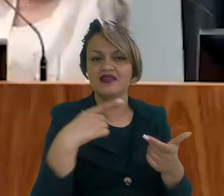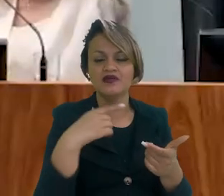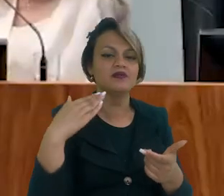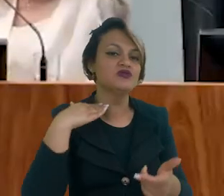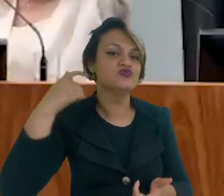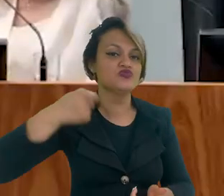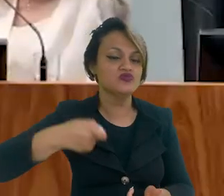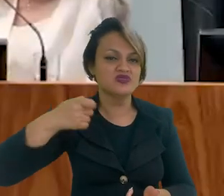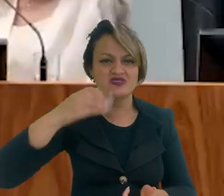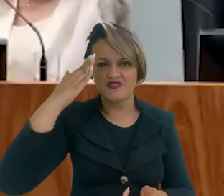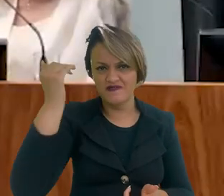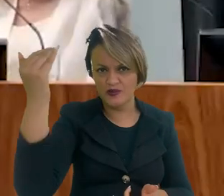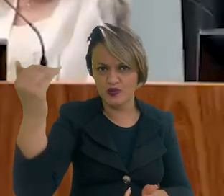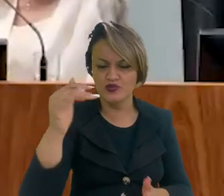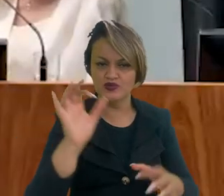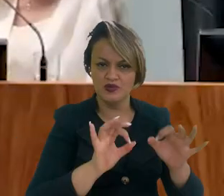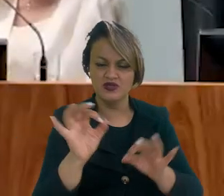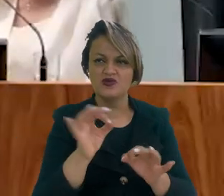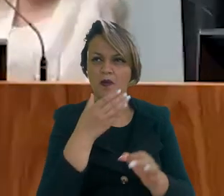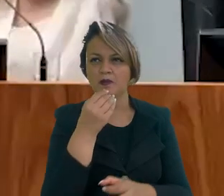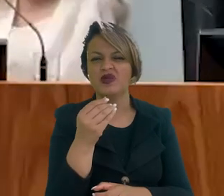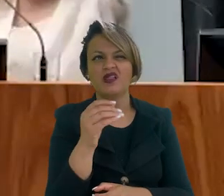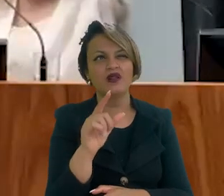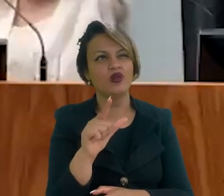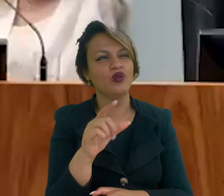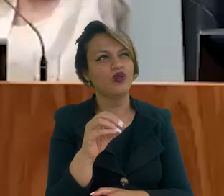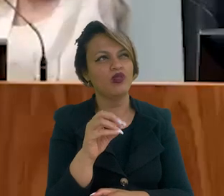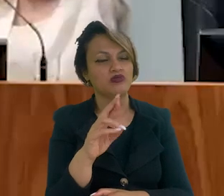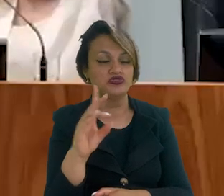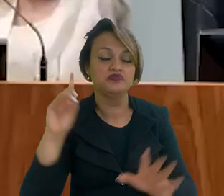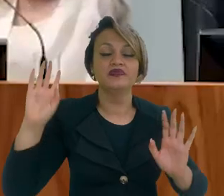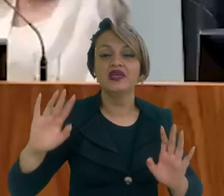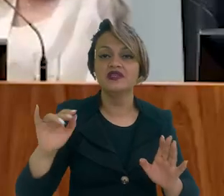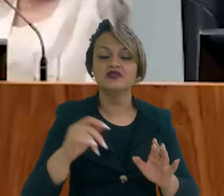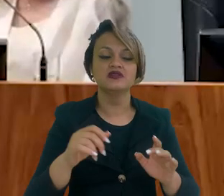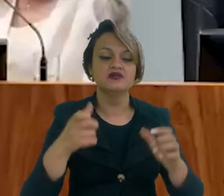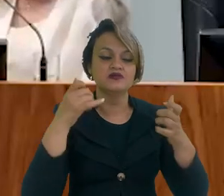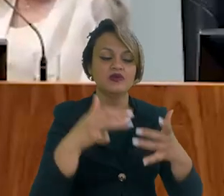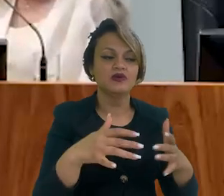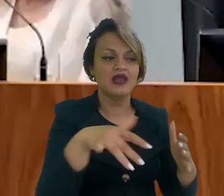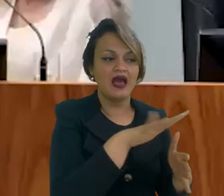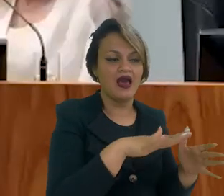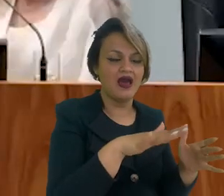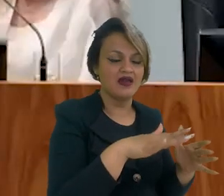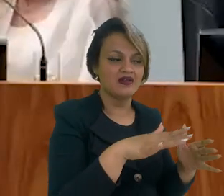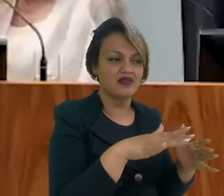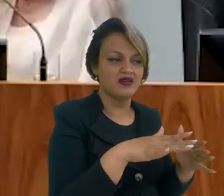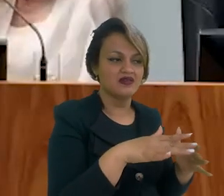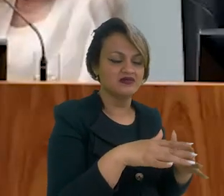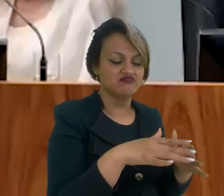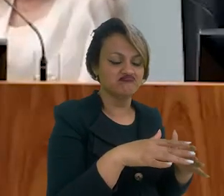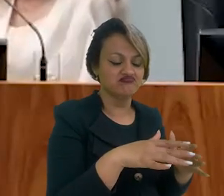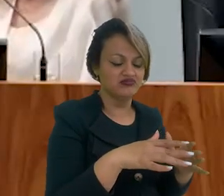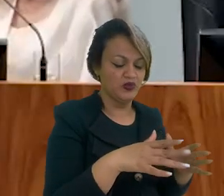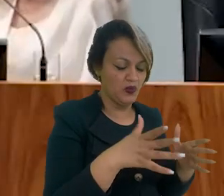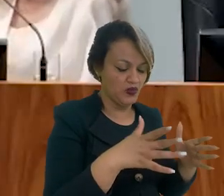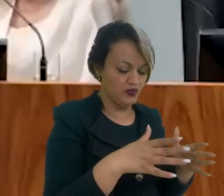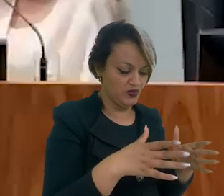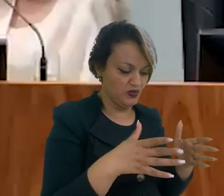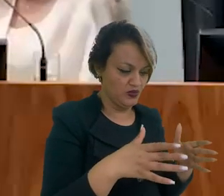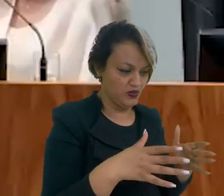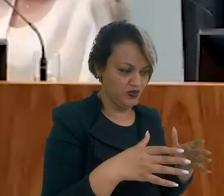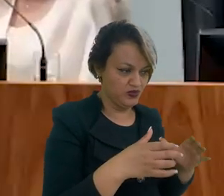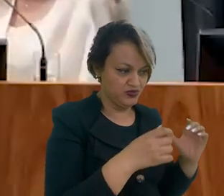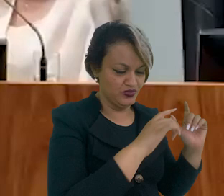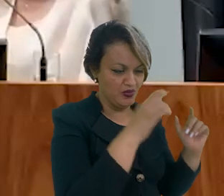assim às vezes surge em considerações né ele famoso trabalho do Maine né um jurista famoso escreveu ele diz da